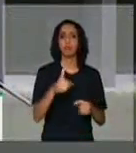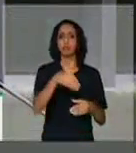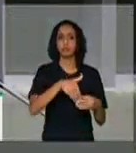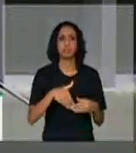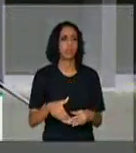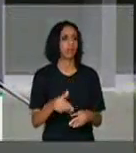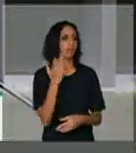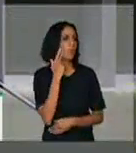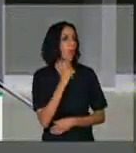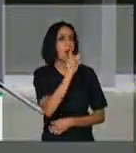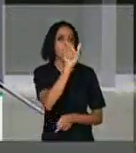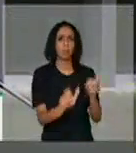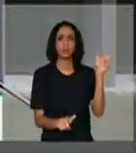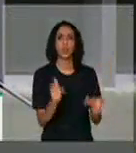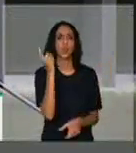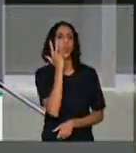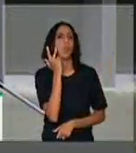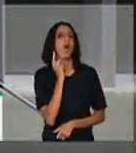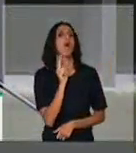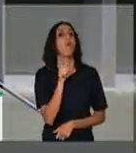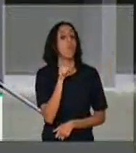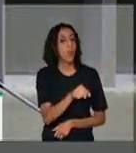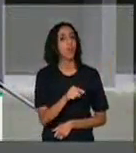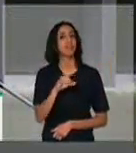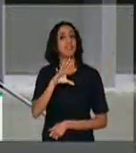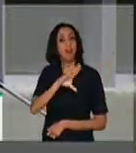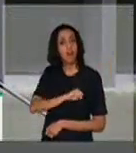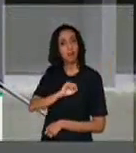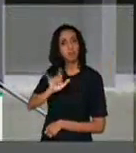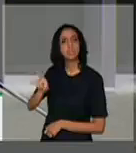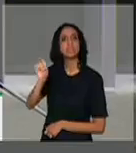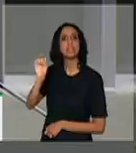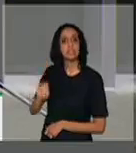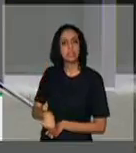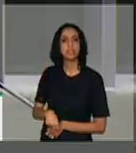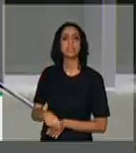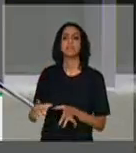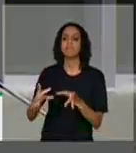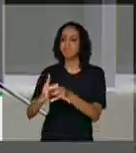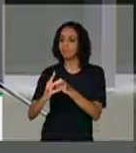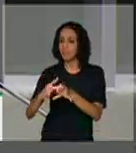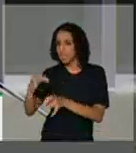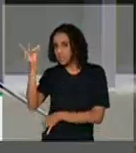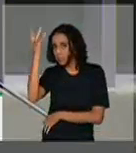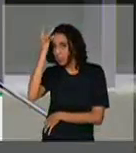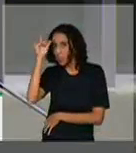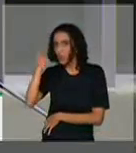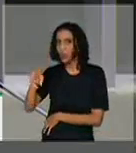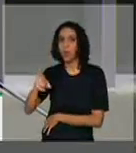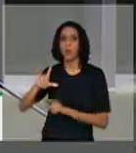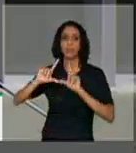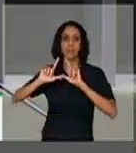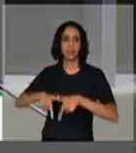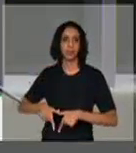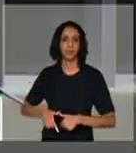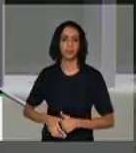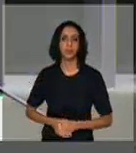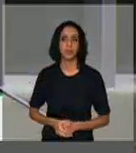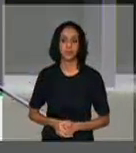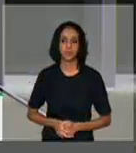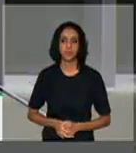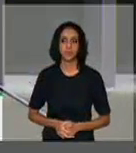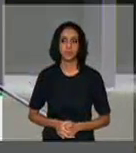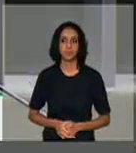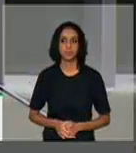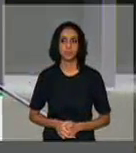cumpridores das suas obrigações, que têm laços afetivos e espirituais com Israel.